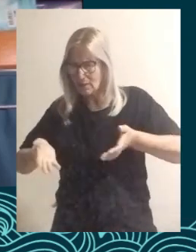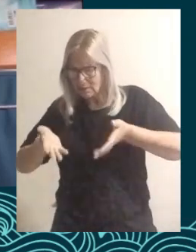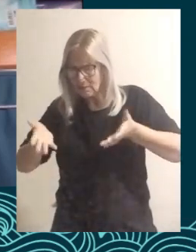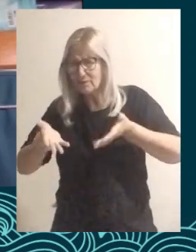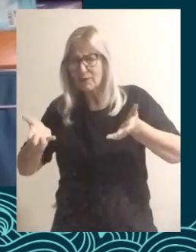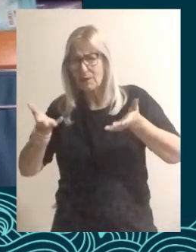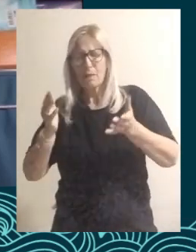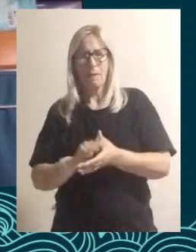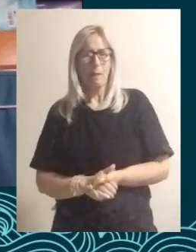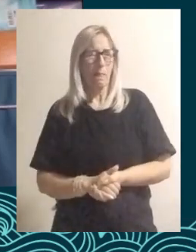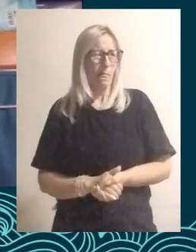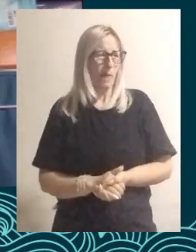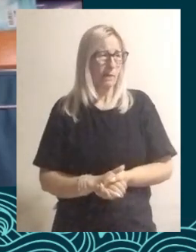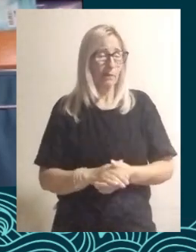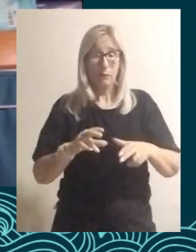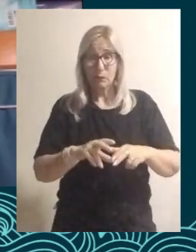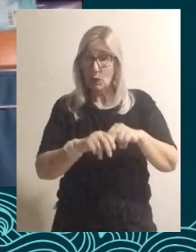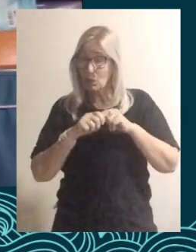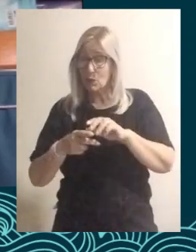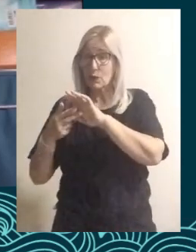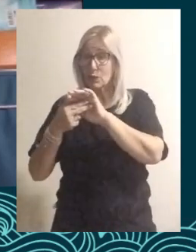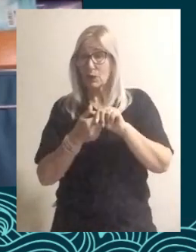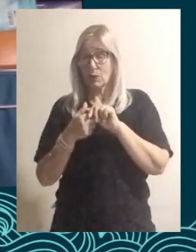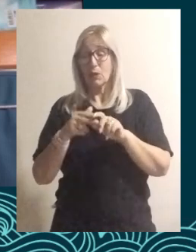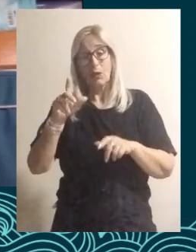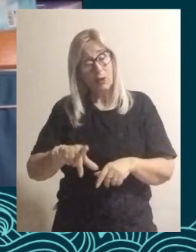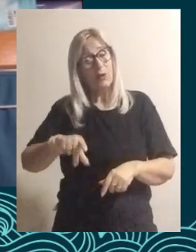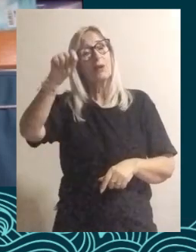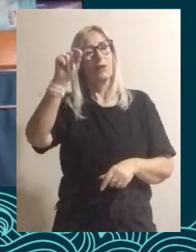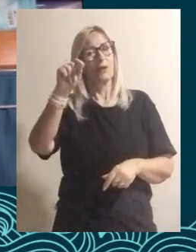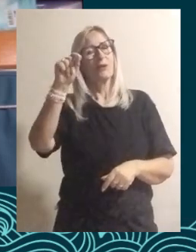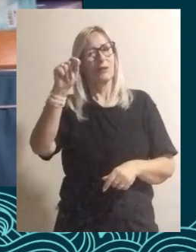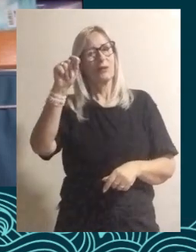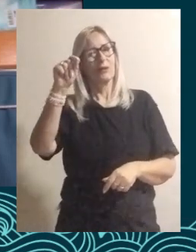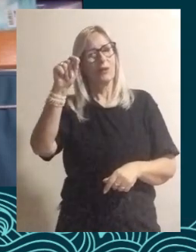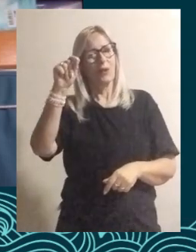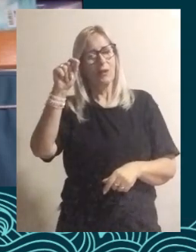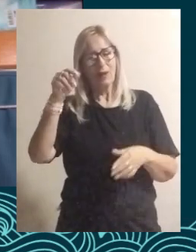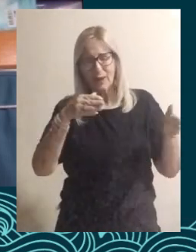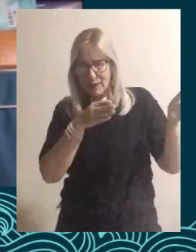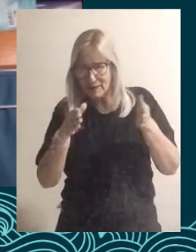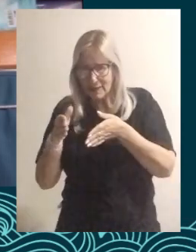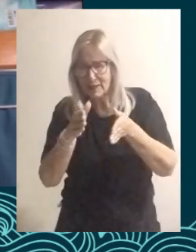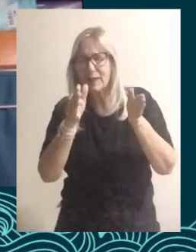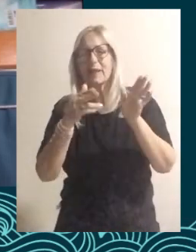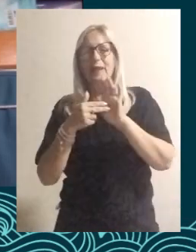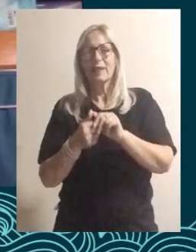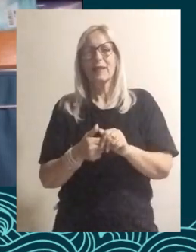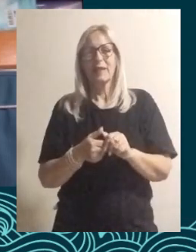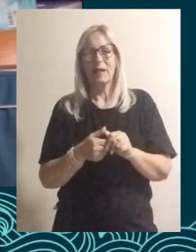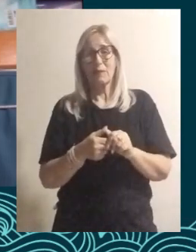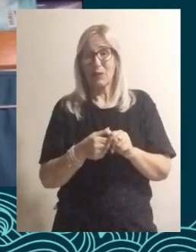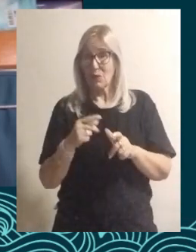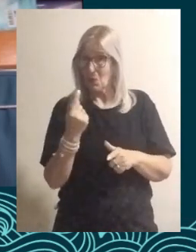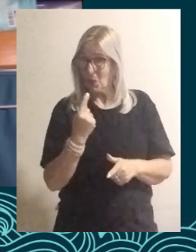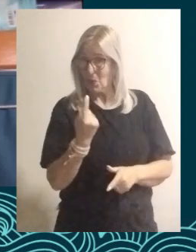para a gente alcançar o que a gente alcançou. E acho que é por isso que eu pude escolher esse